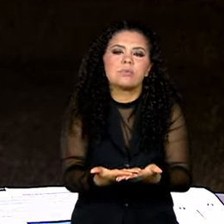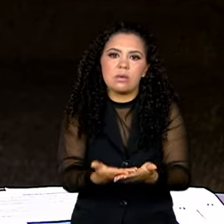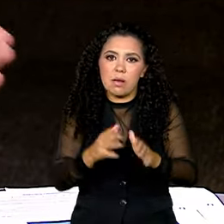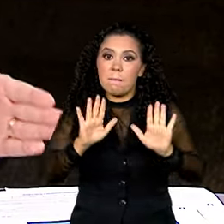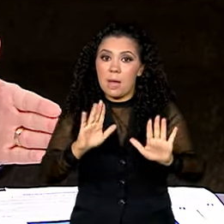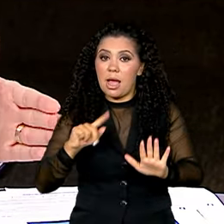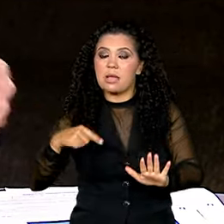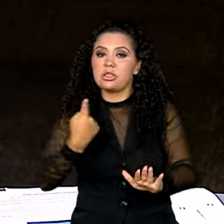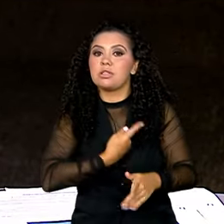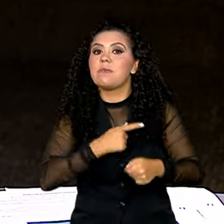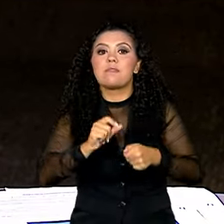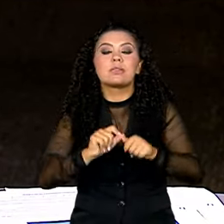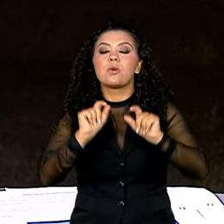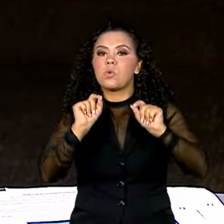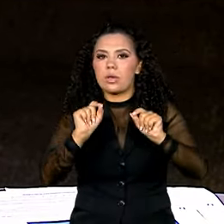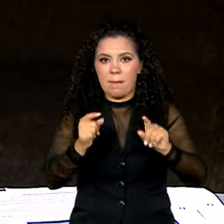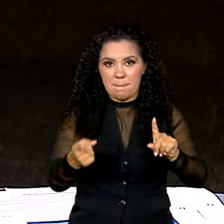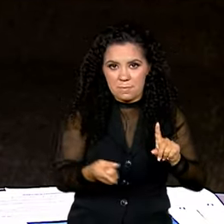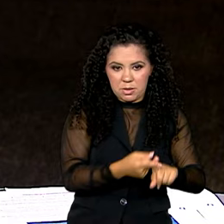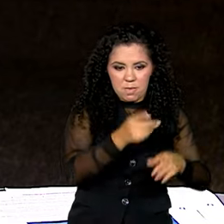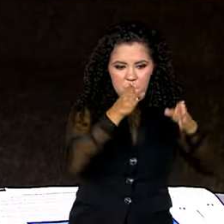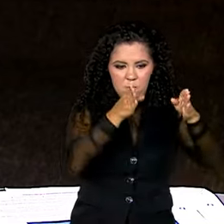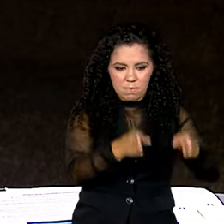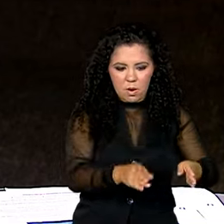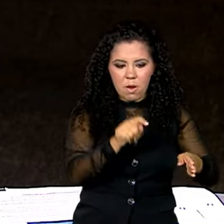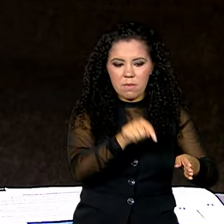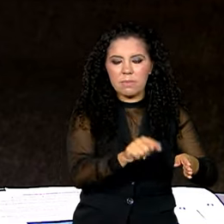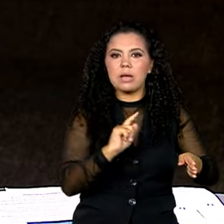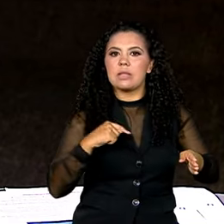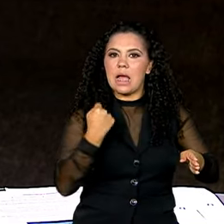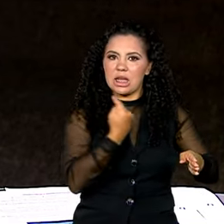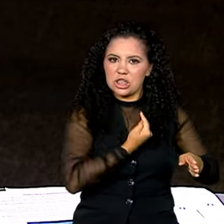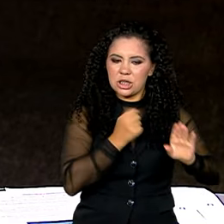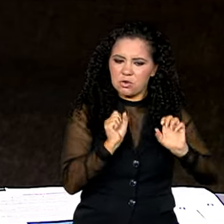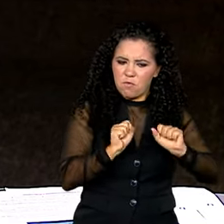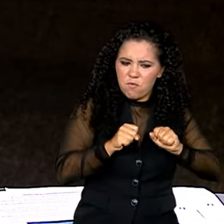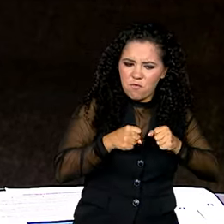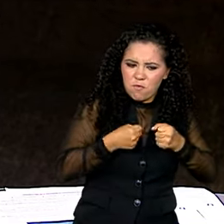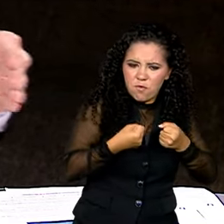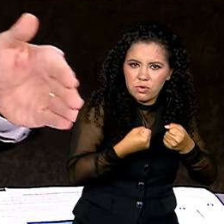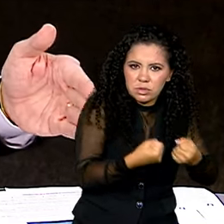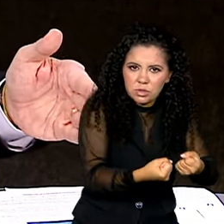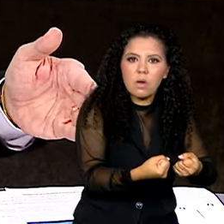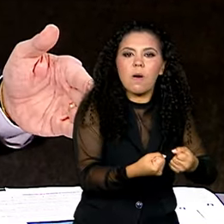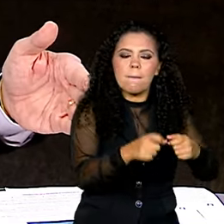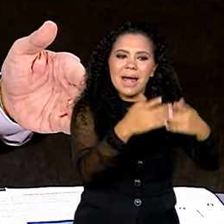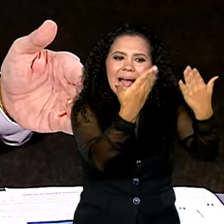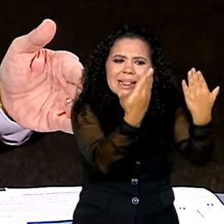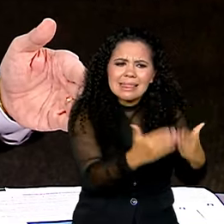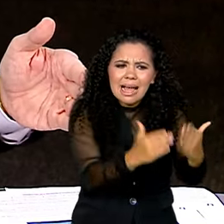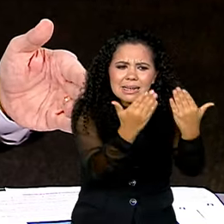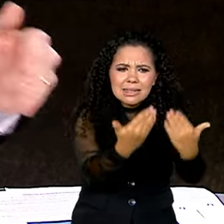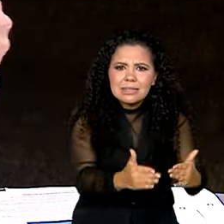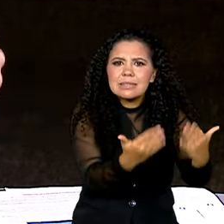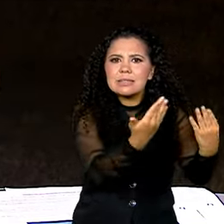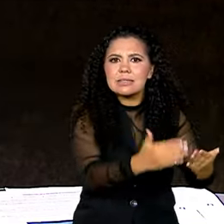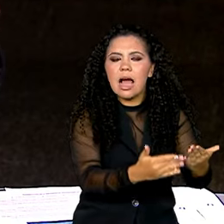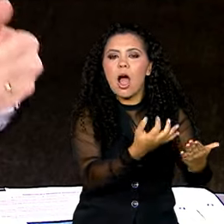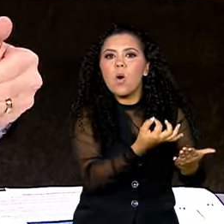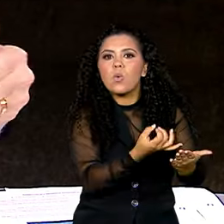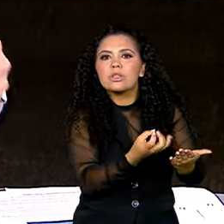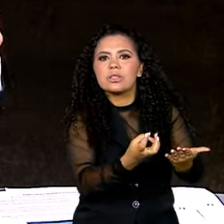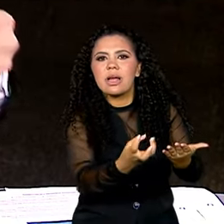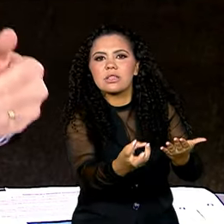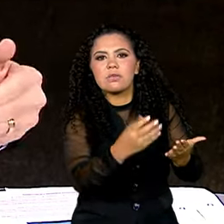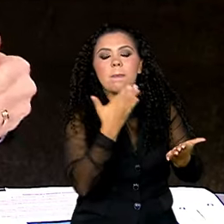além. Primeiro momento, nós fizemos esse esforço, essa força-tarefa, para zerar o número de solicitações de registro.